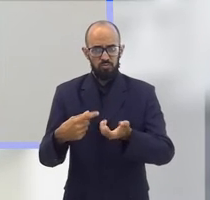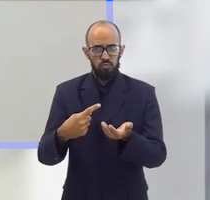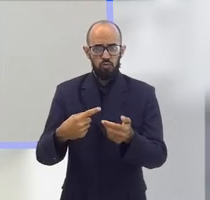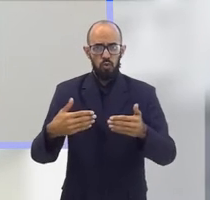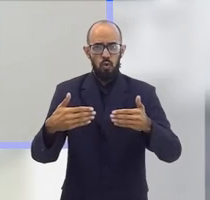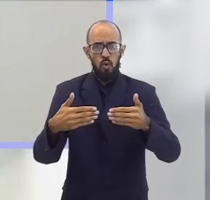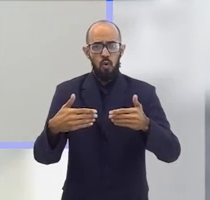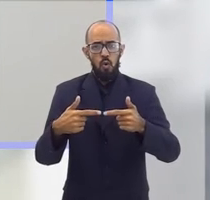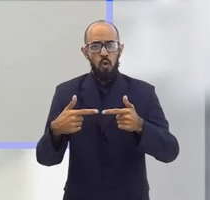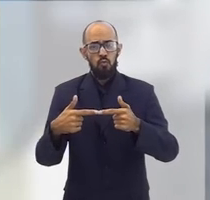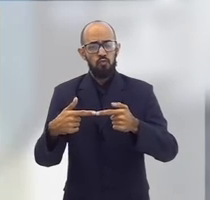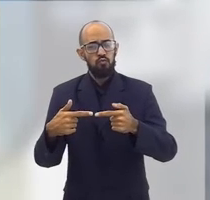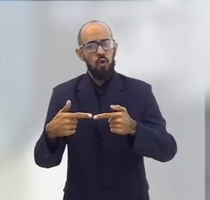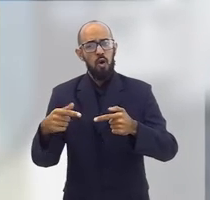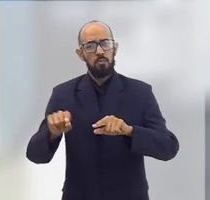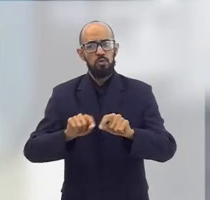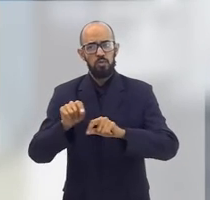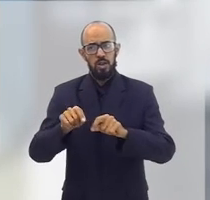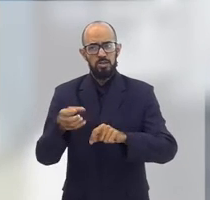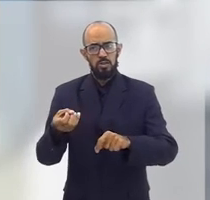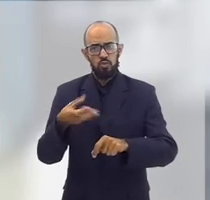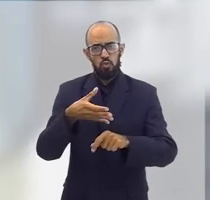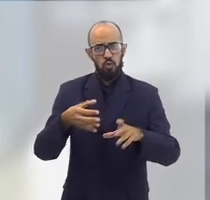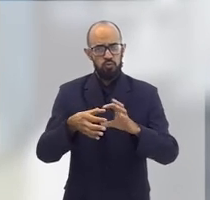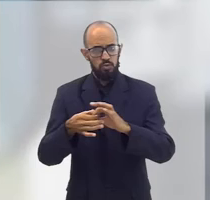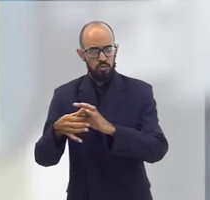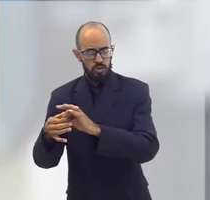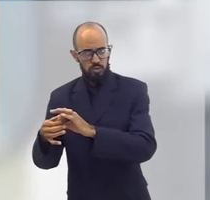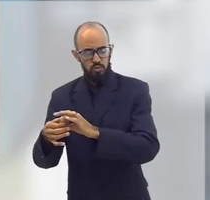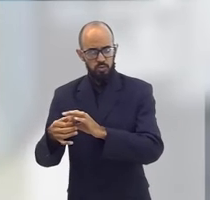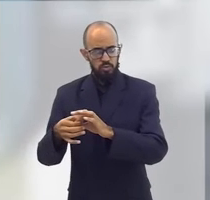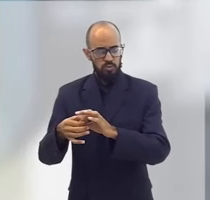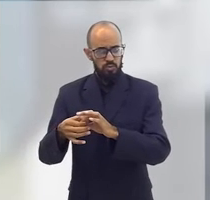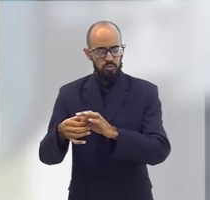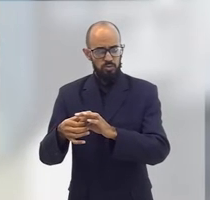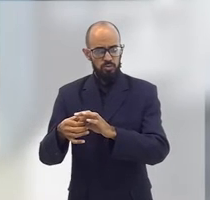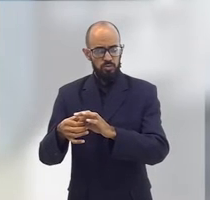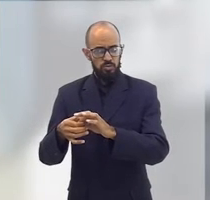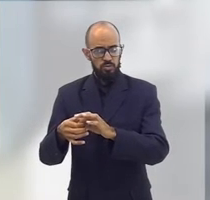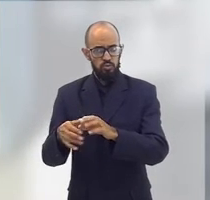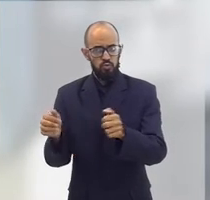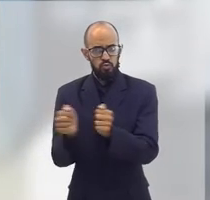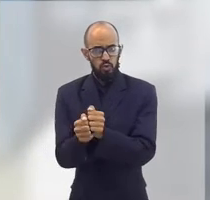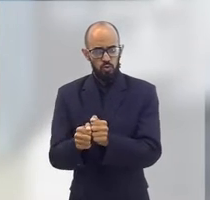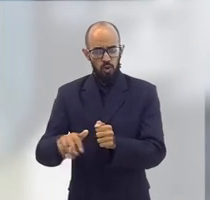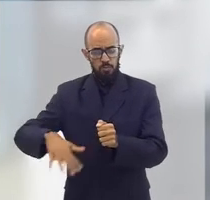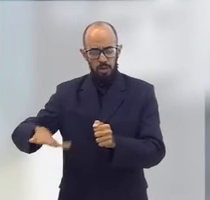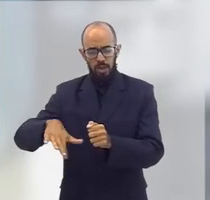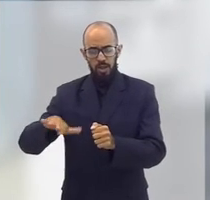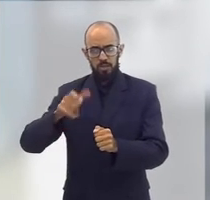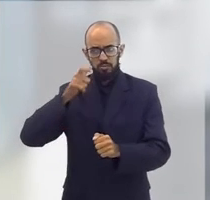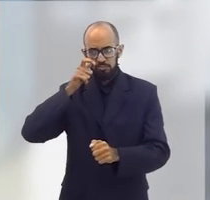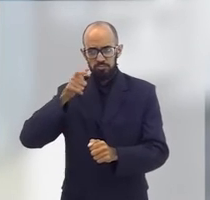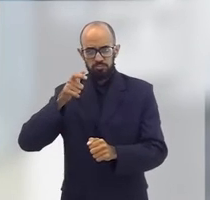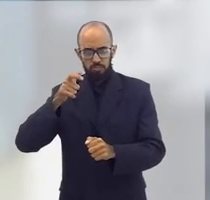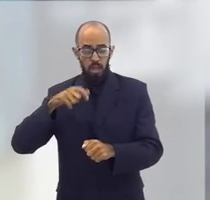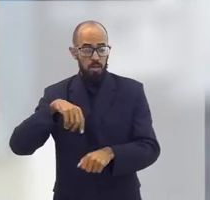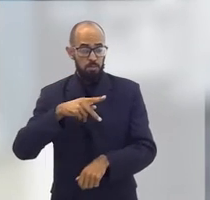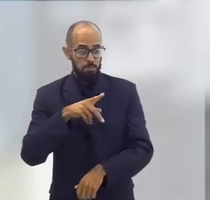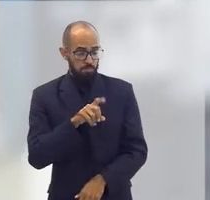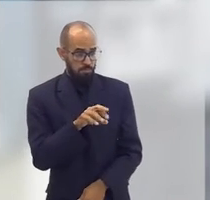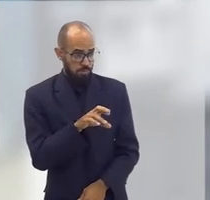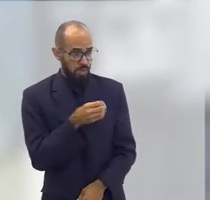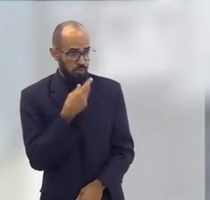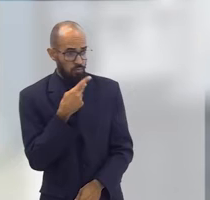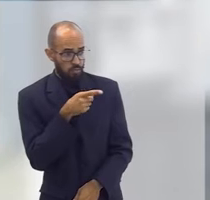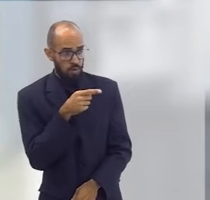com essa nova realidade. Muito pé no chão, atrelado ao mercado, à observação. O Pedro foi muito feliz